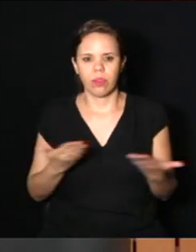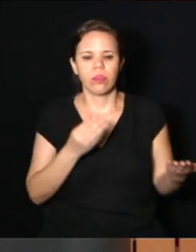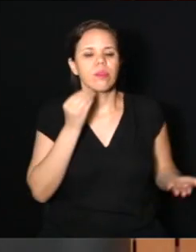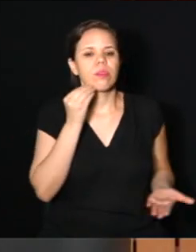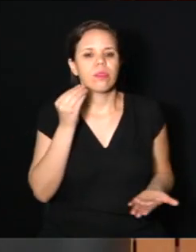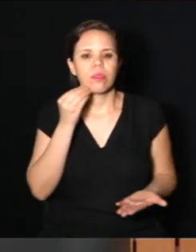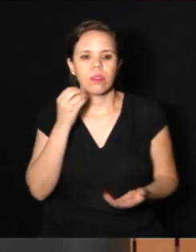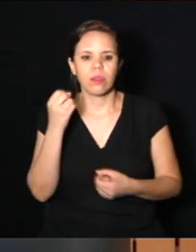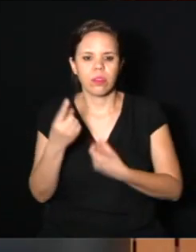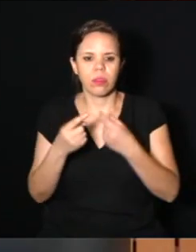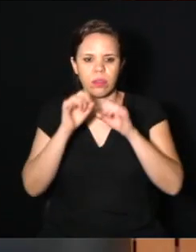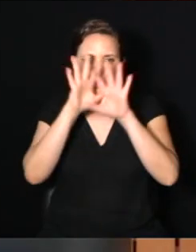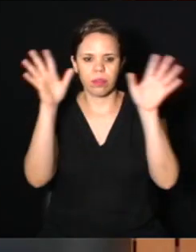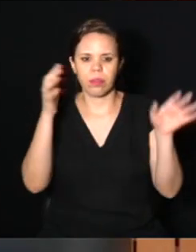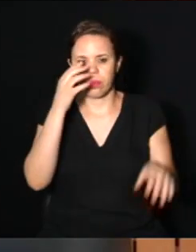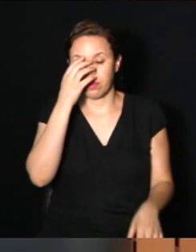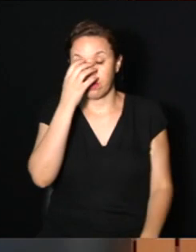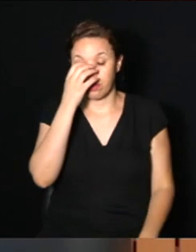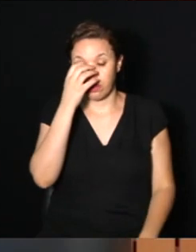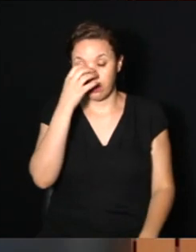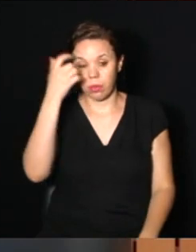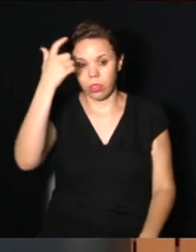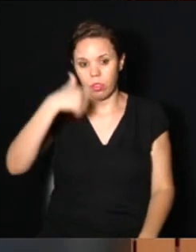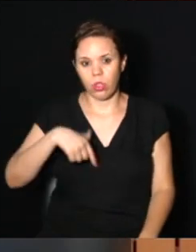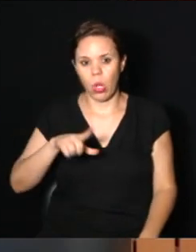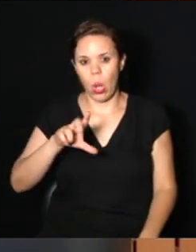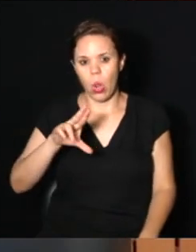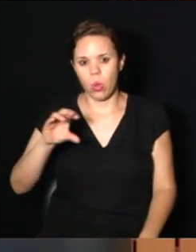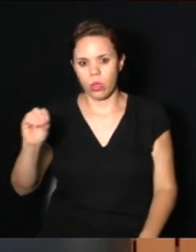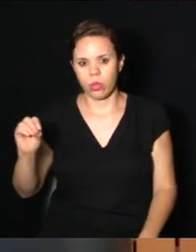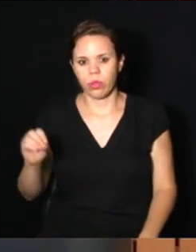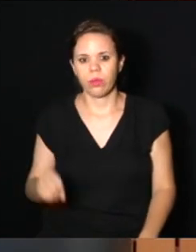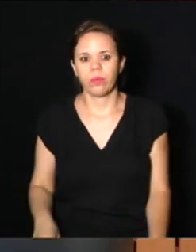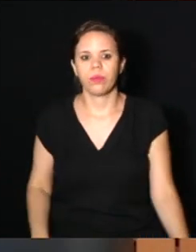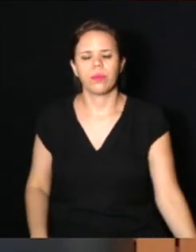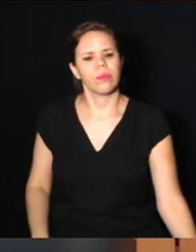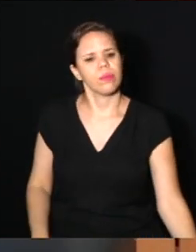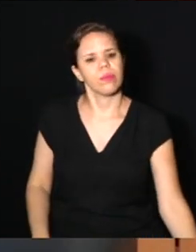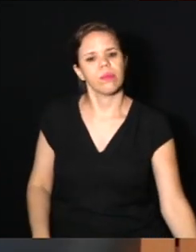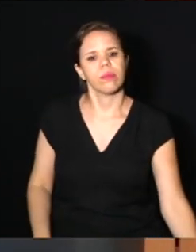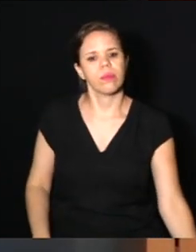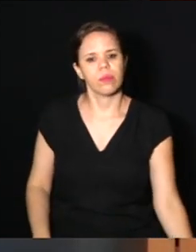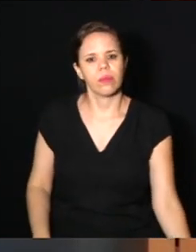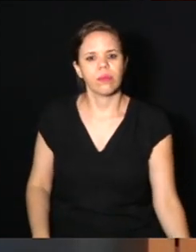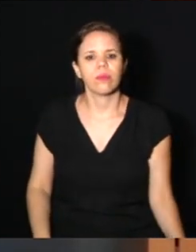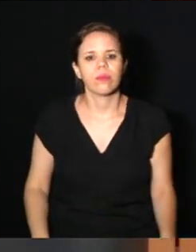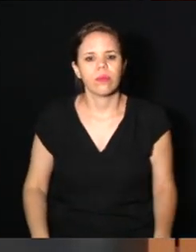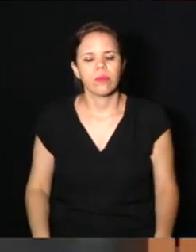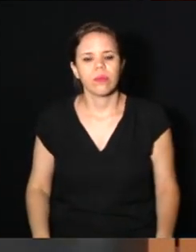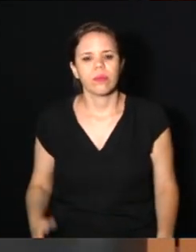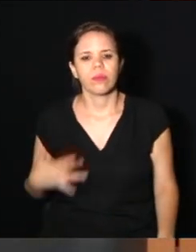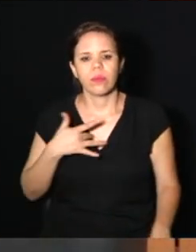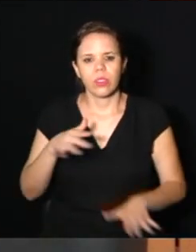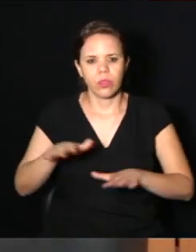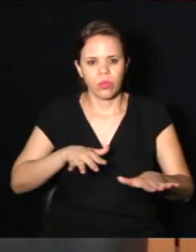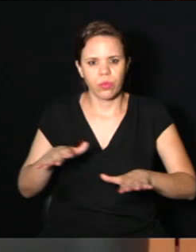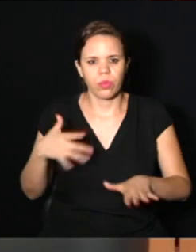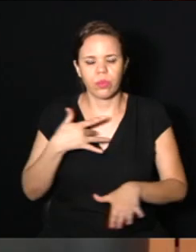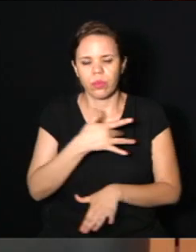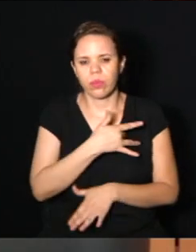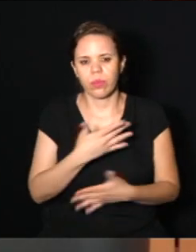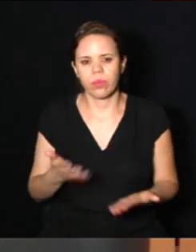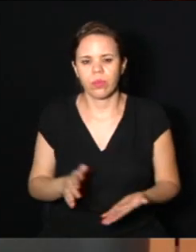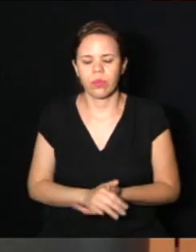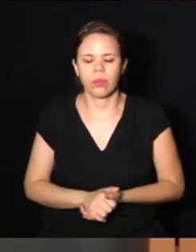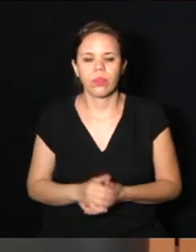algum esclarecimento. Eu sou Lúcio Rodrigues, eu sou membro do MOPS, Movimento Popular de Saúde, e tenho acompanhado